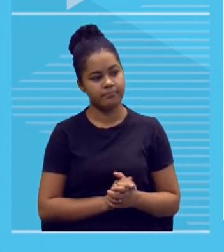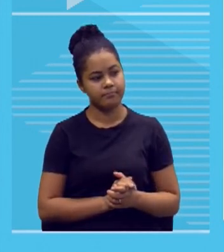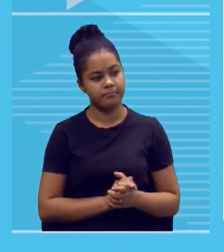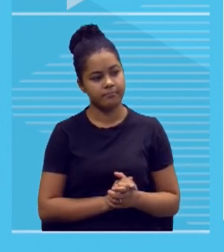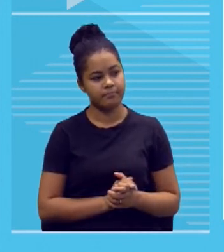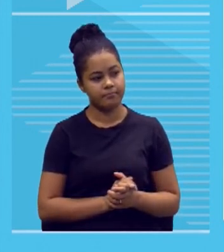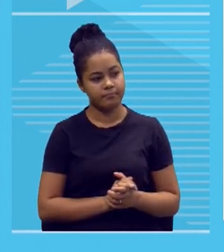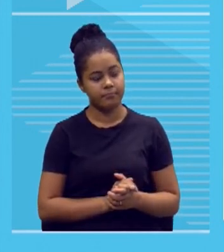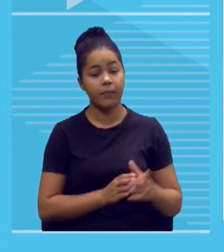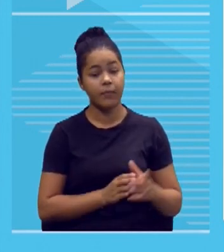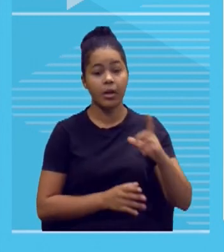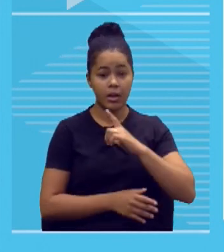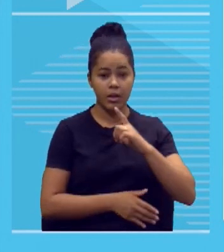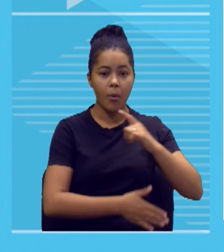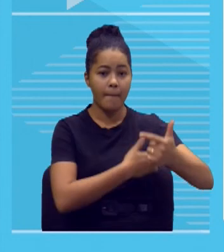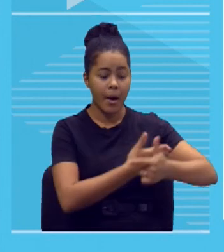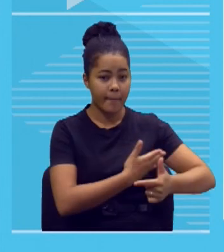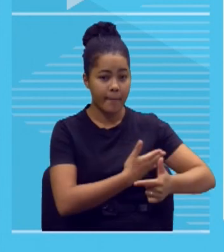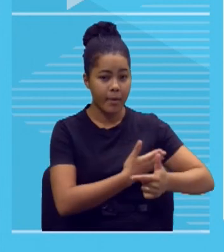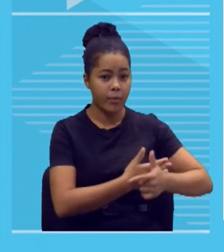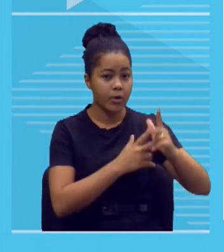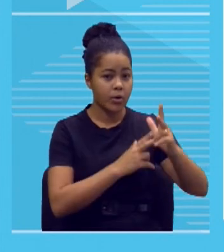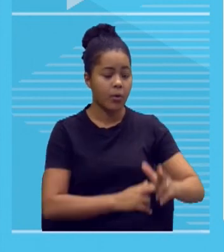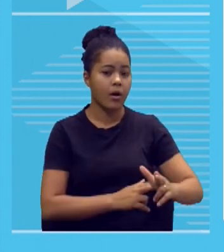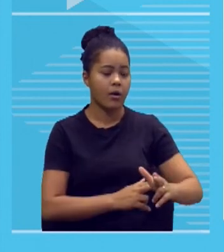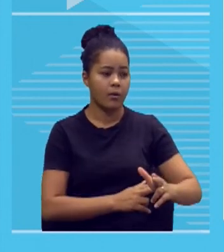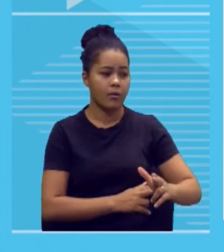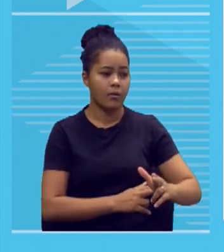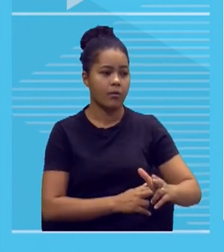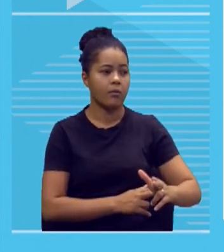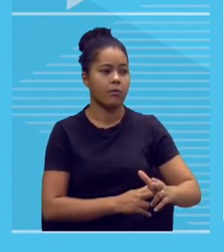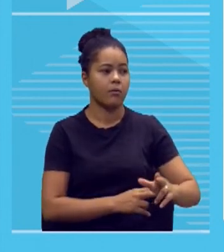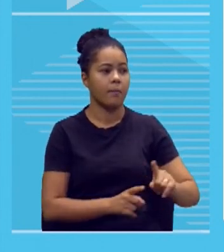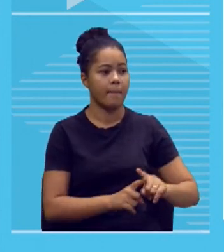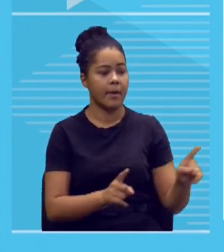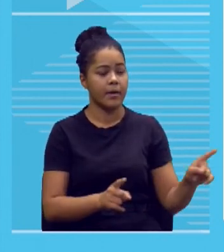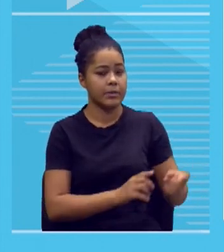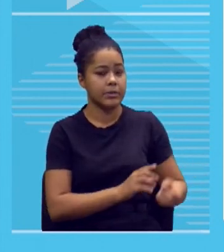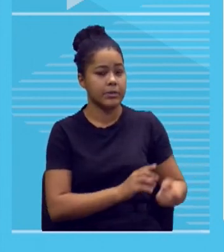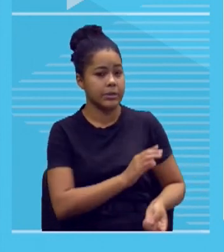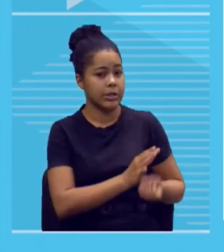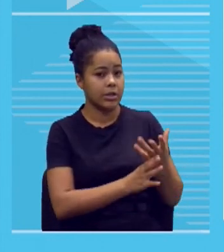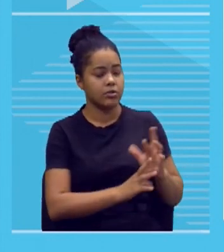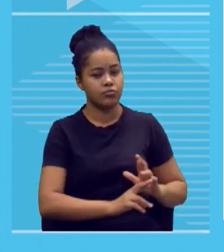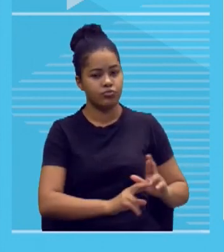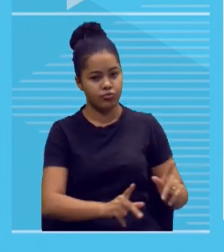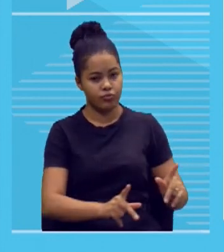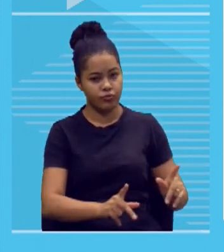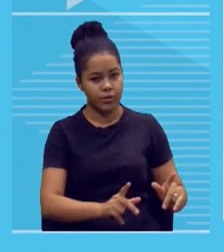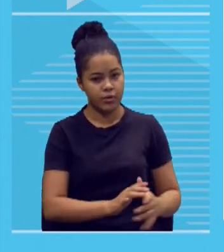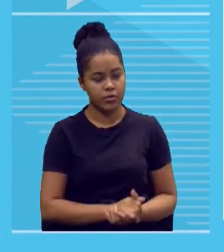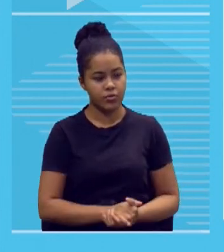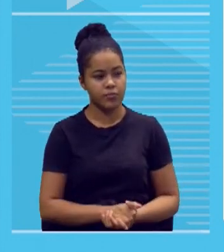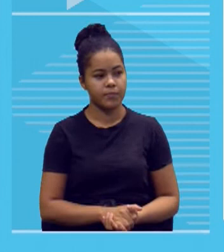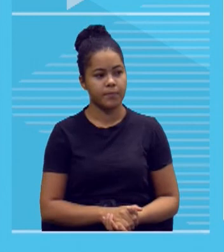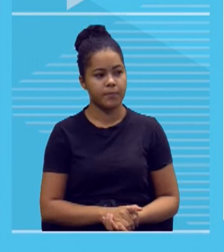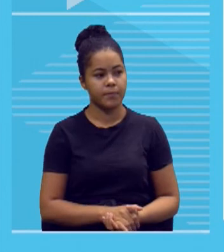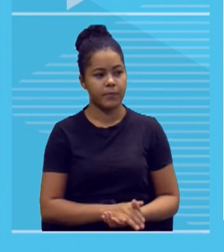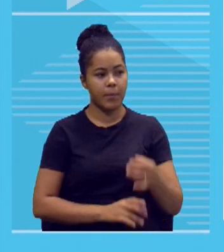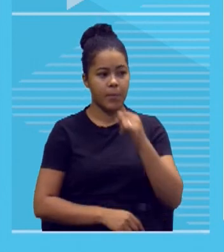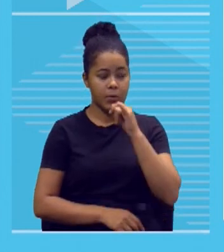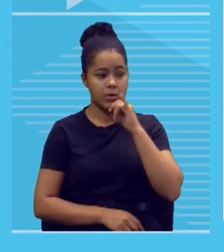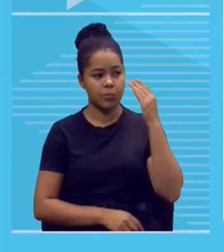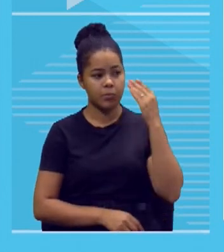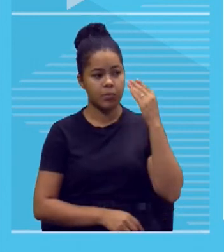a mesma função e origem embrionária diferentes por exemplo se tu pegar as estruturas